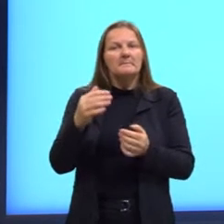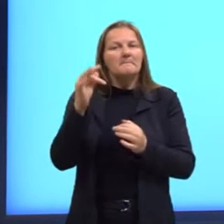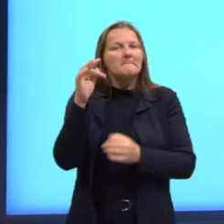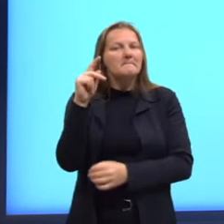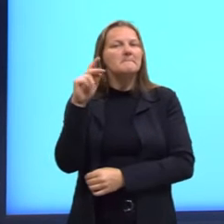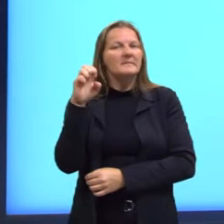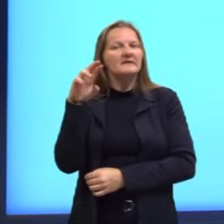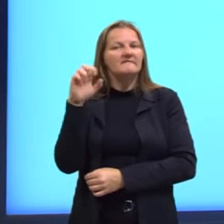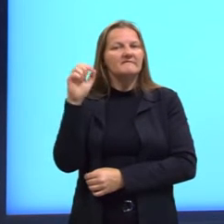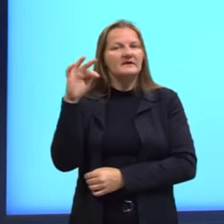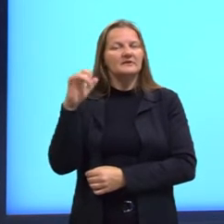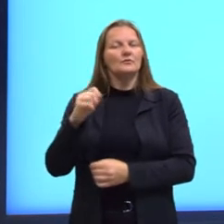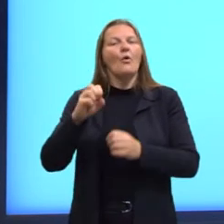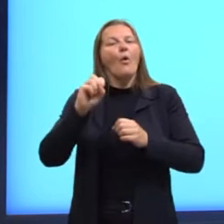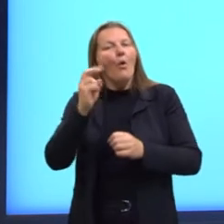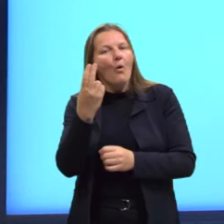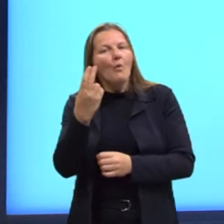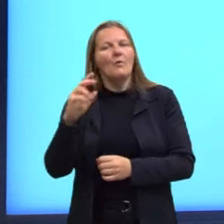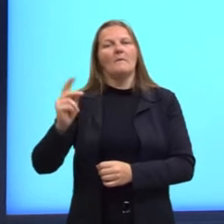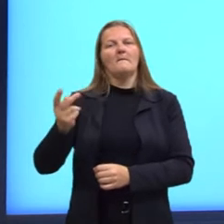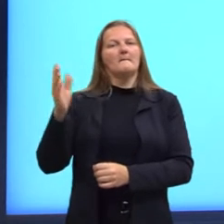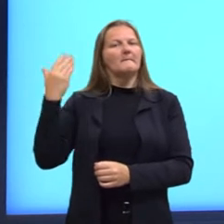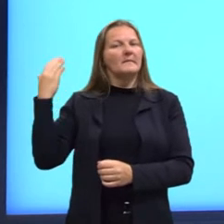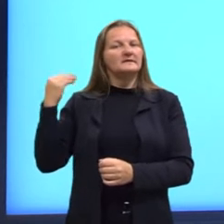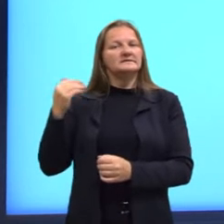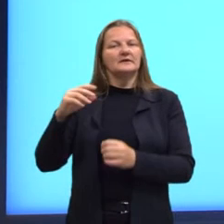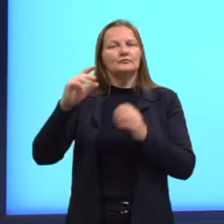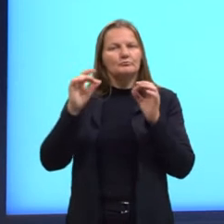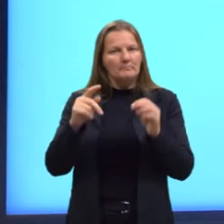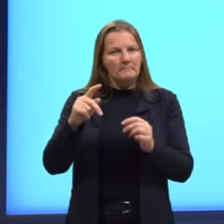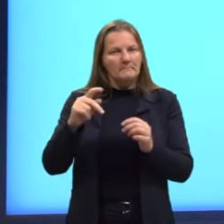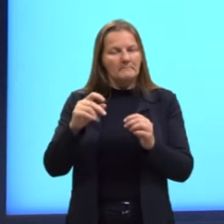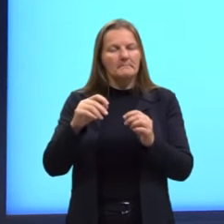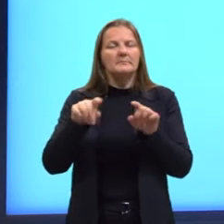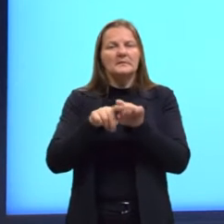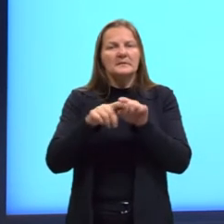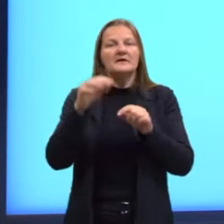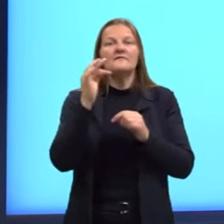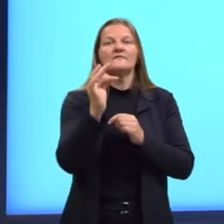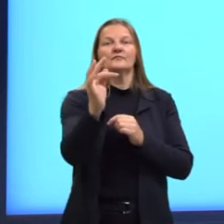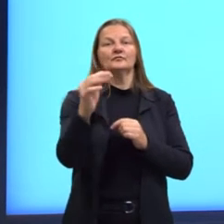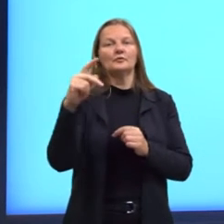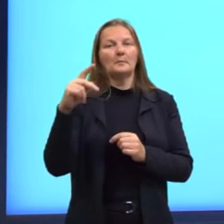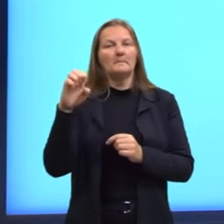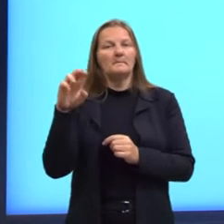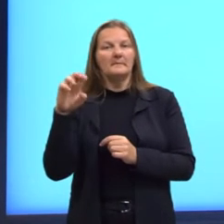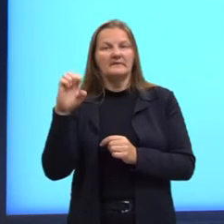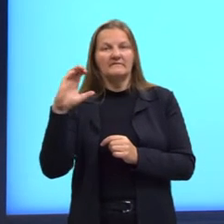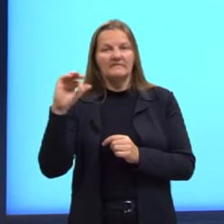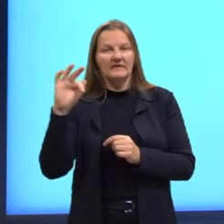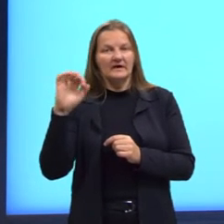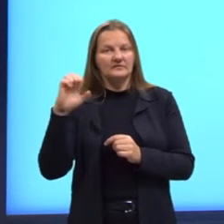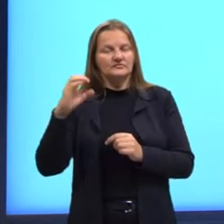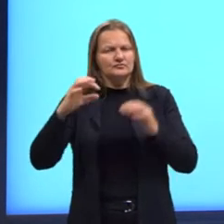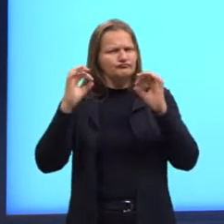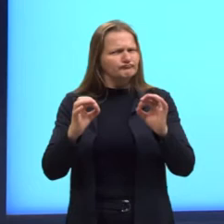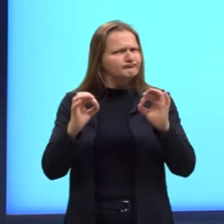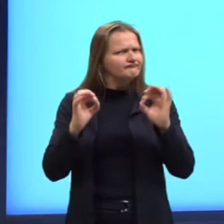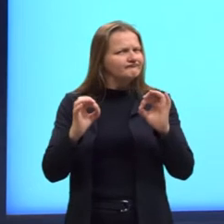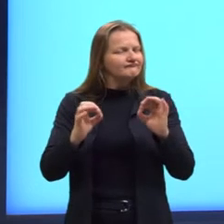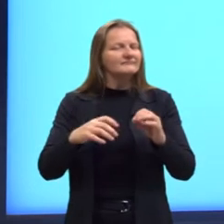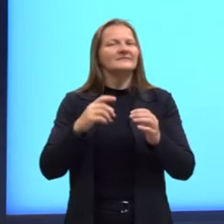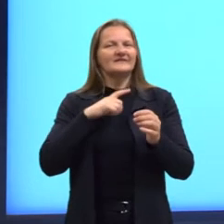ou dentro de um passado perfeito ou dentro de um futuro perfeito elas são obrigatórias cês vão ver que tem várias expressões